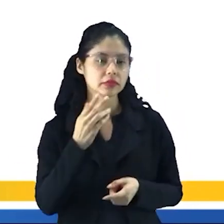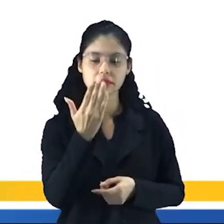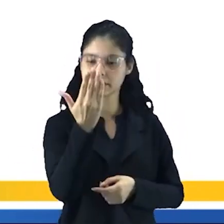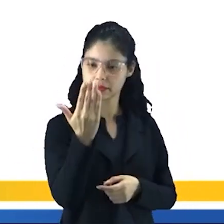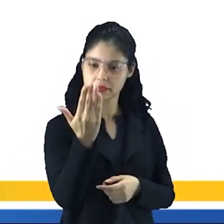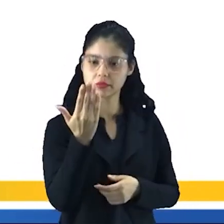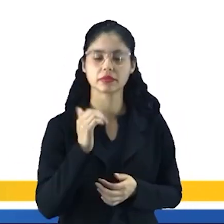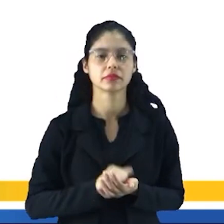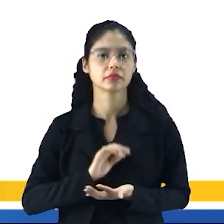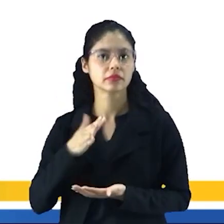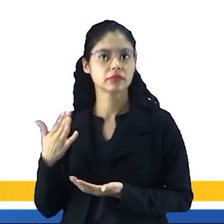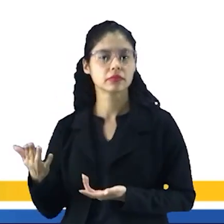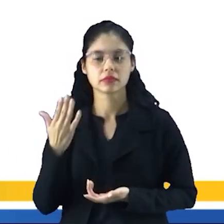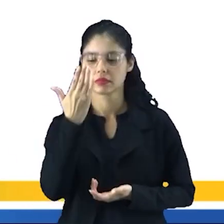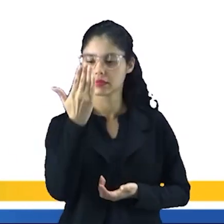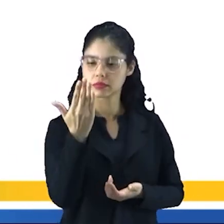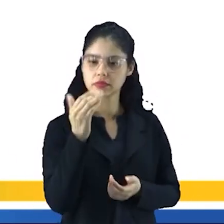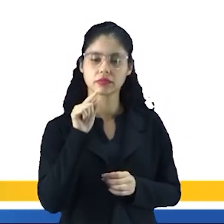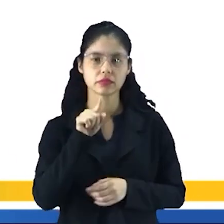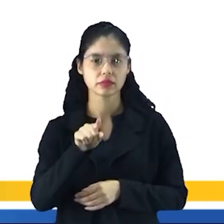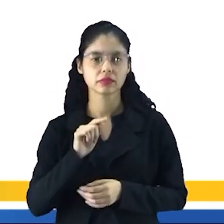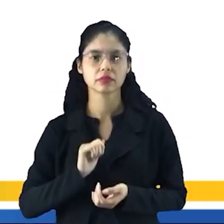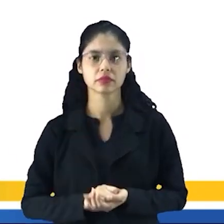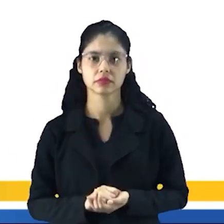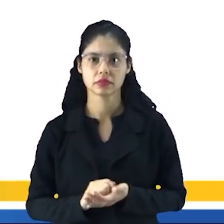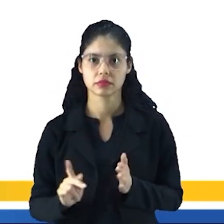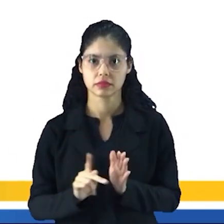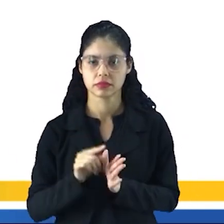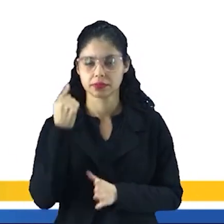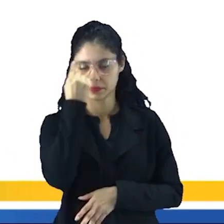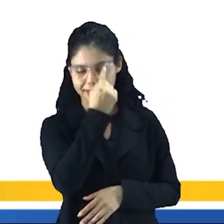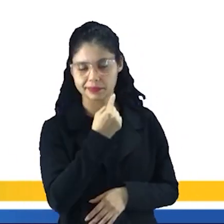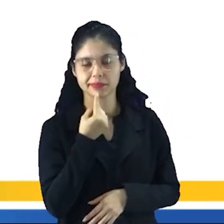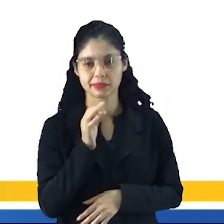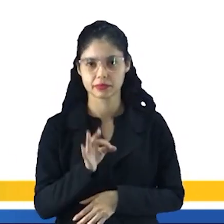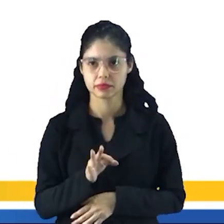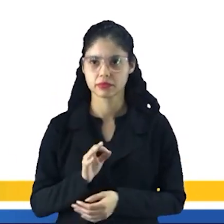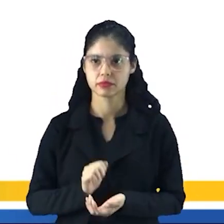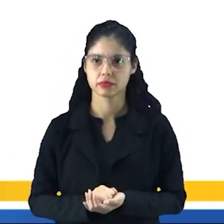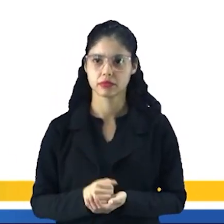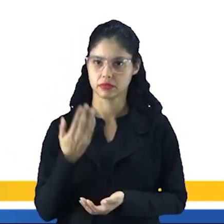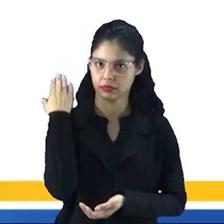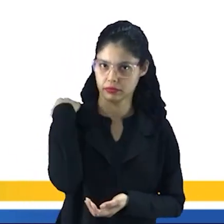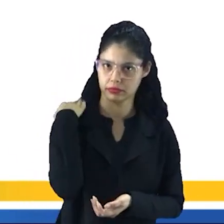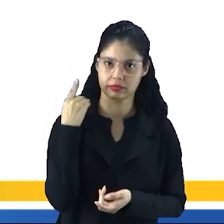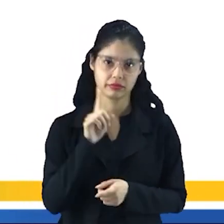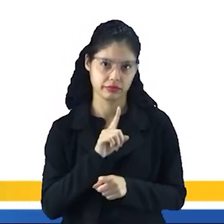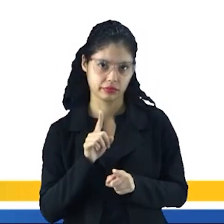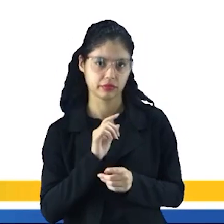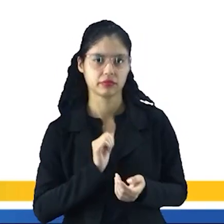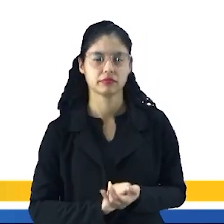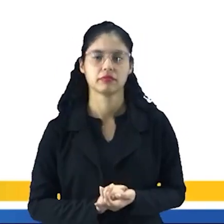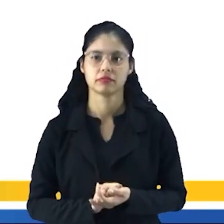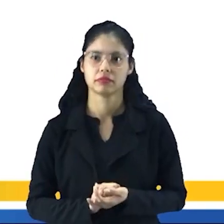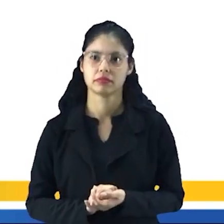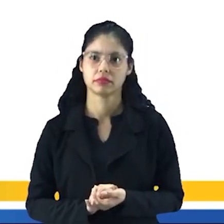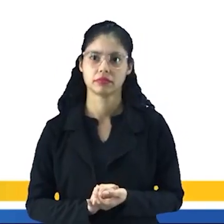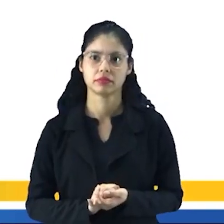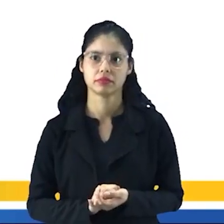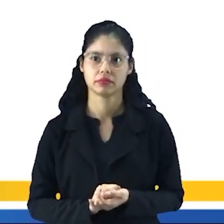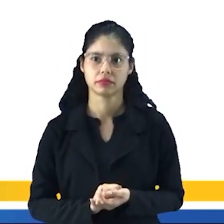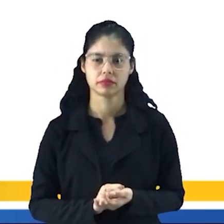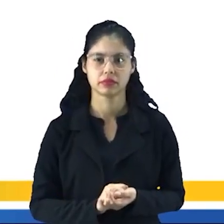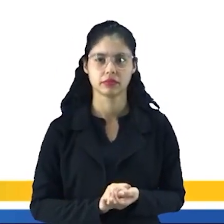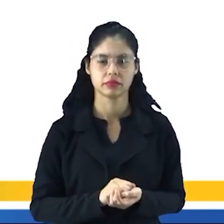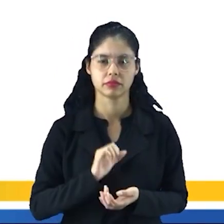no espelho e quando você olha no espelho, você vê o seu rosto, né? E não as suas costas. Então, ela é